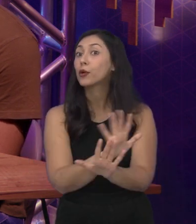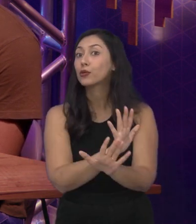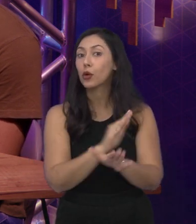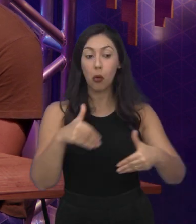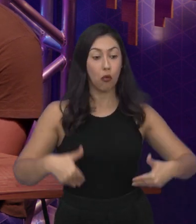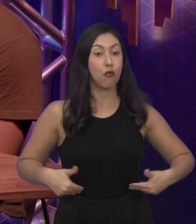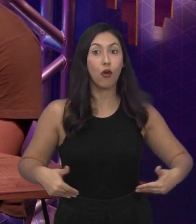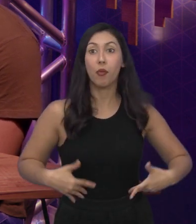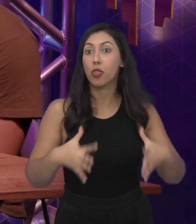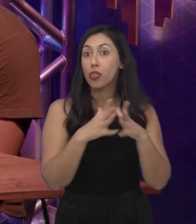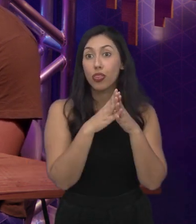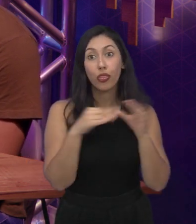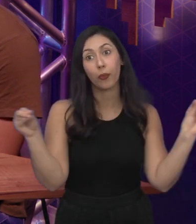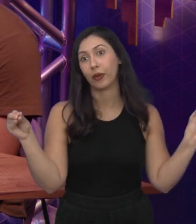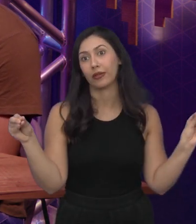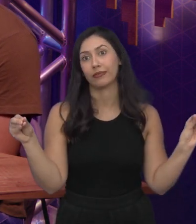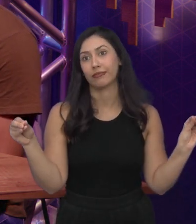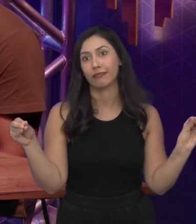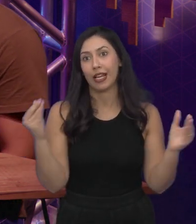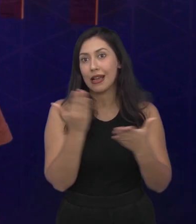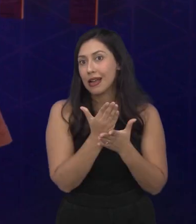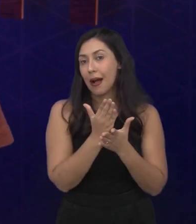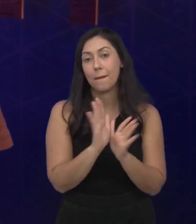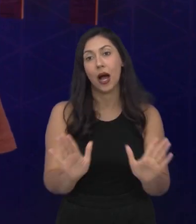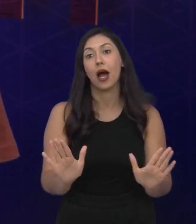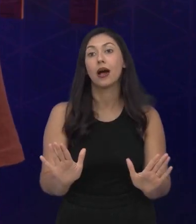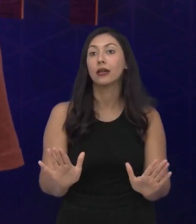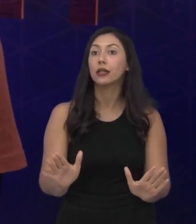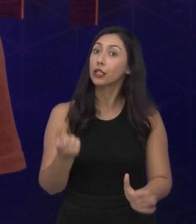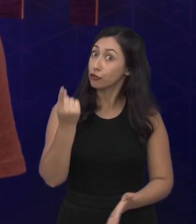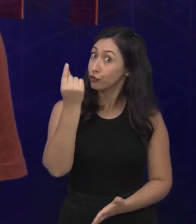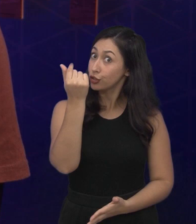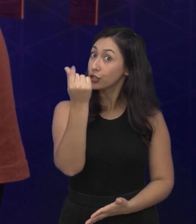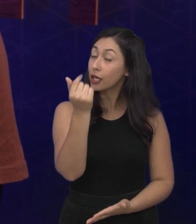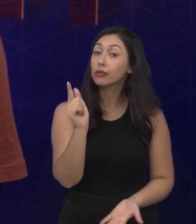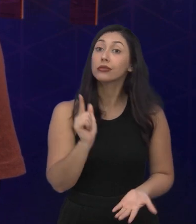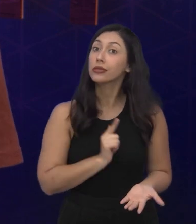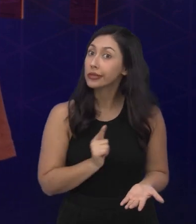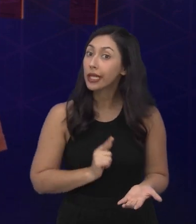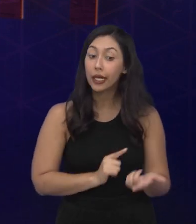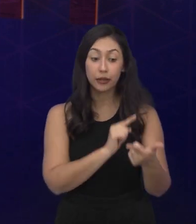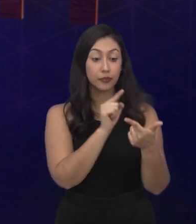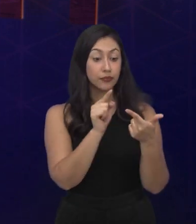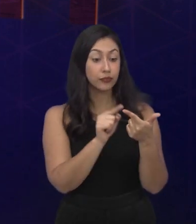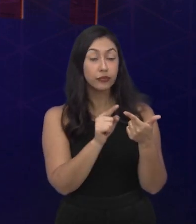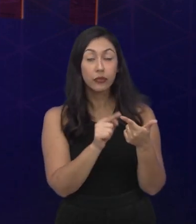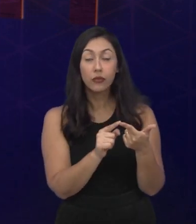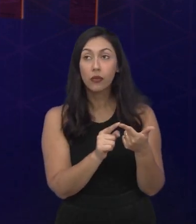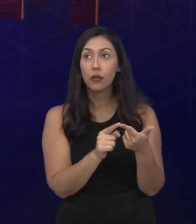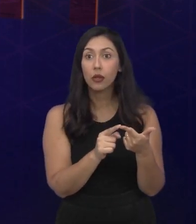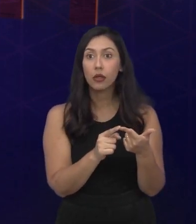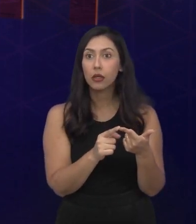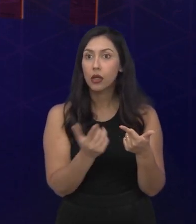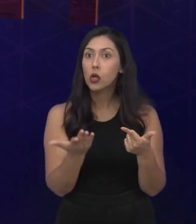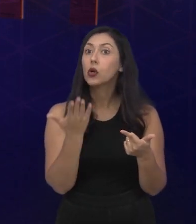para acabar com a fome nesses países. Então, a gente tem recurso financeiro, a gente tem